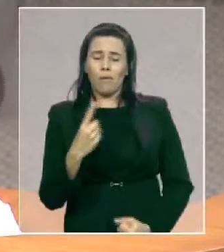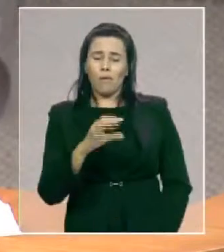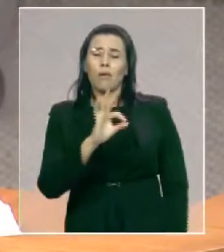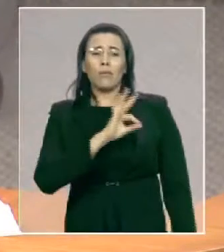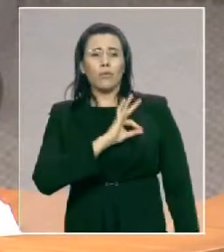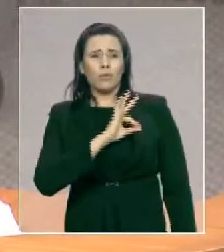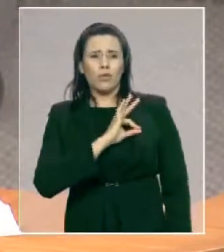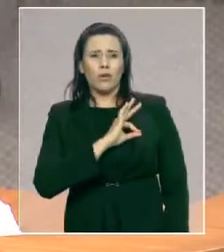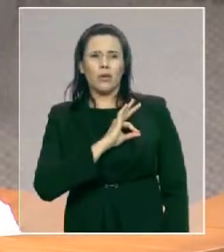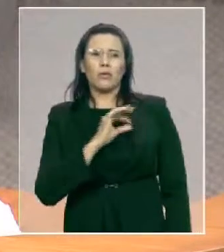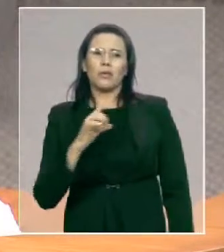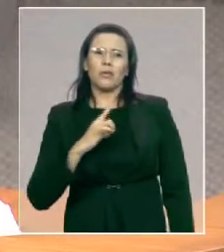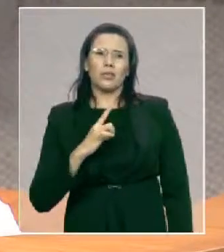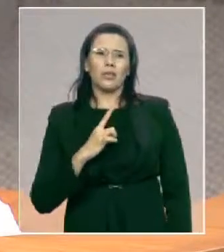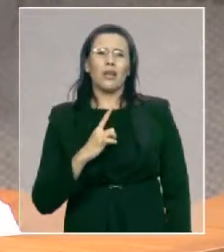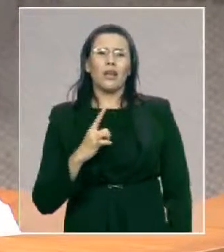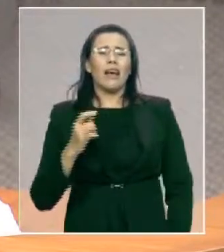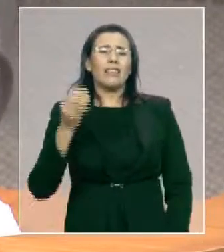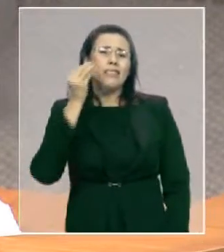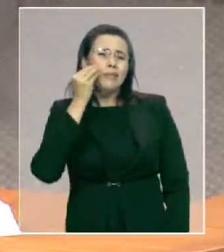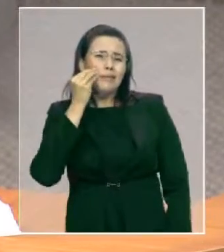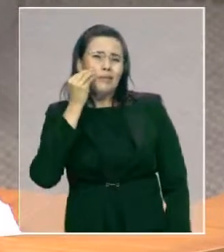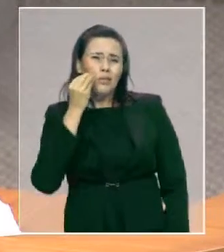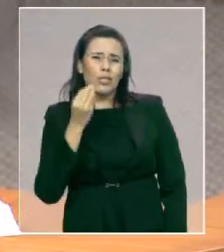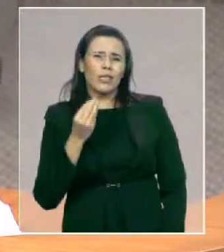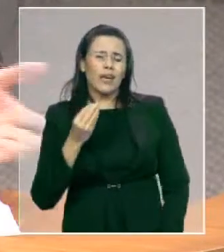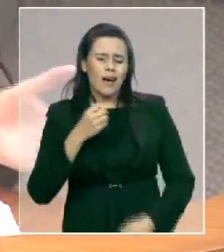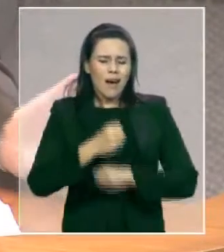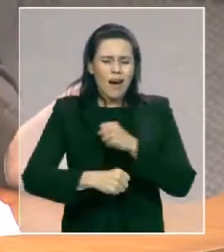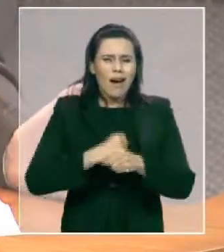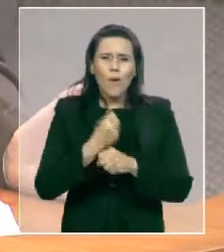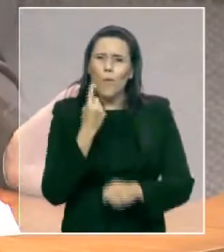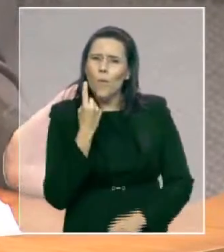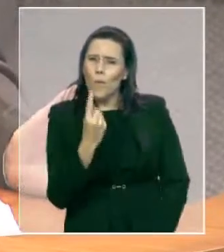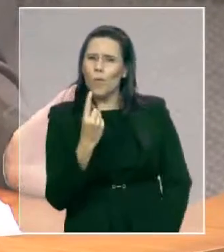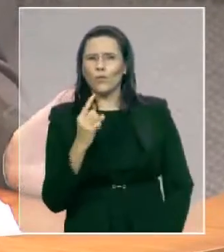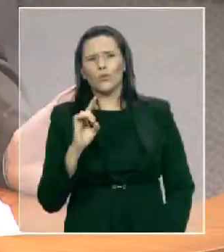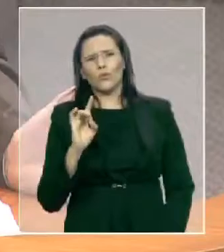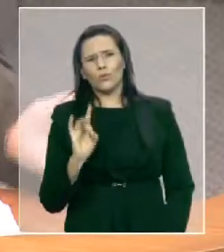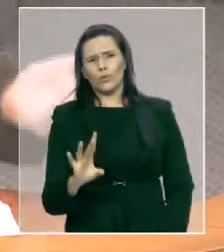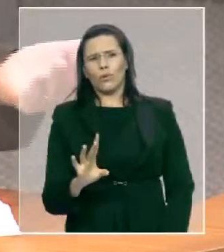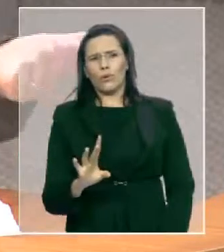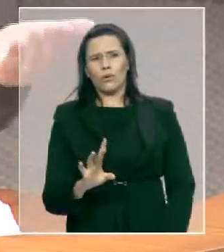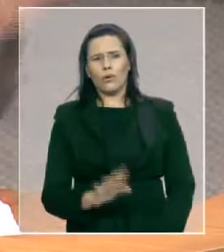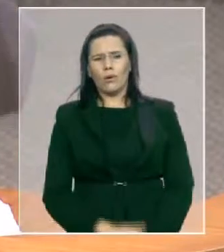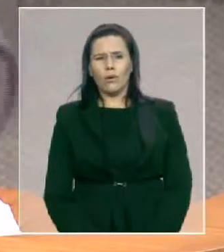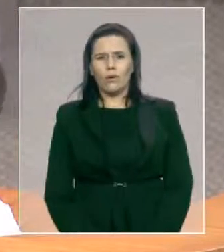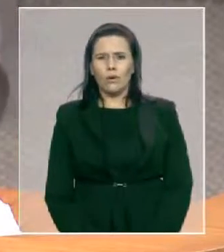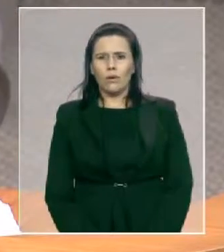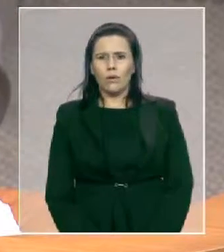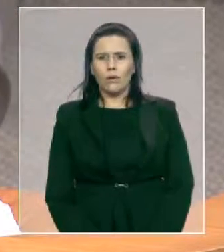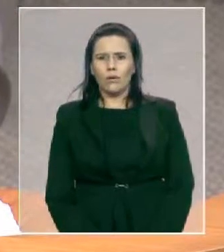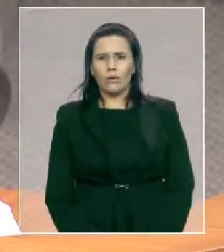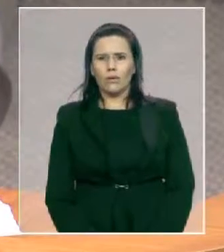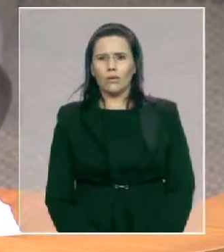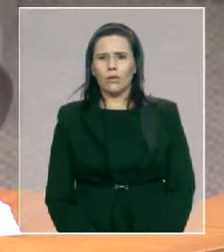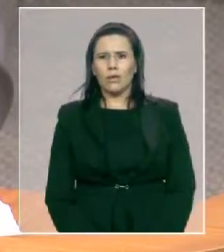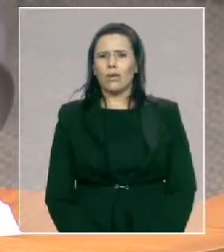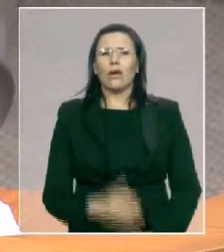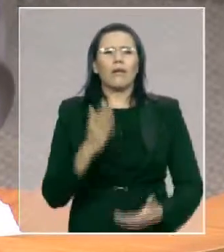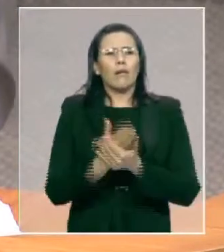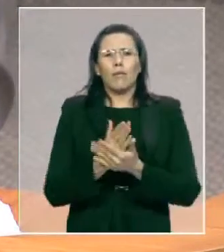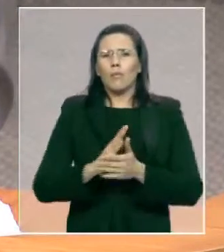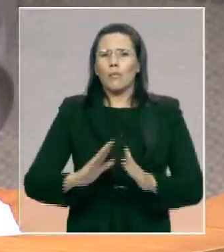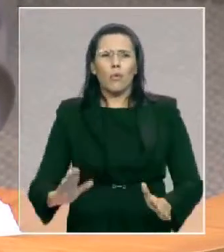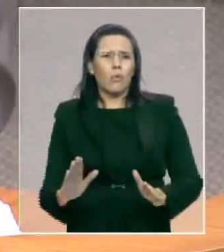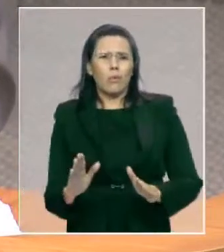de movimento, de busca de alguma coisa que ainda está em estágio probatório. Isto é preocupante.